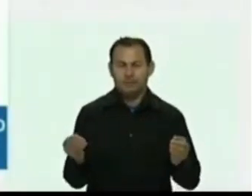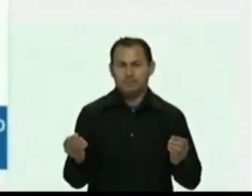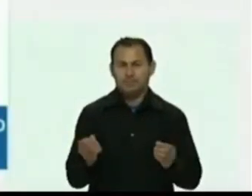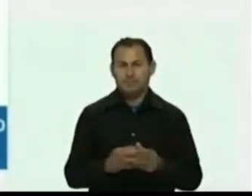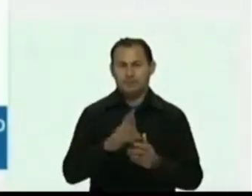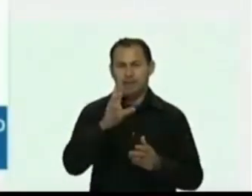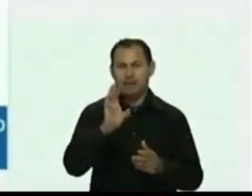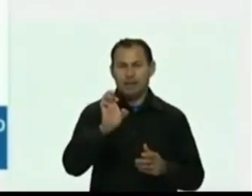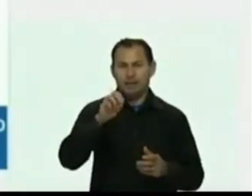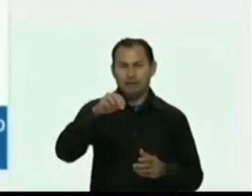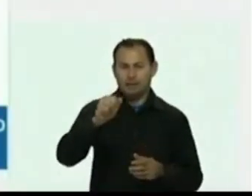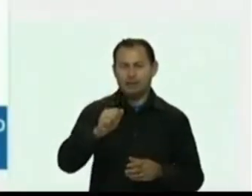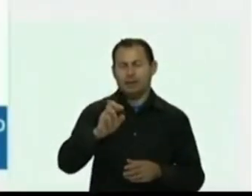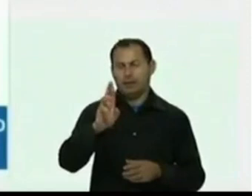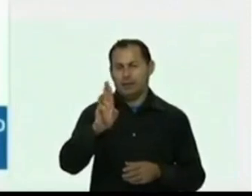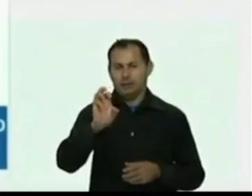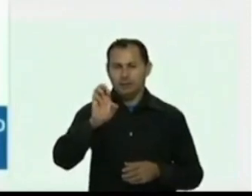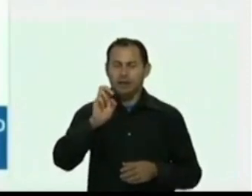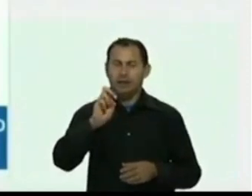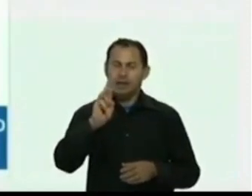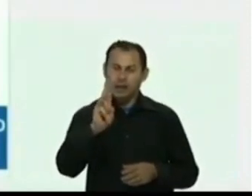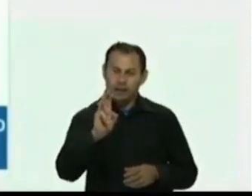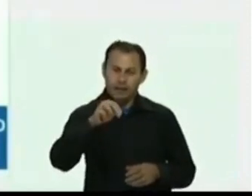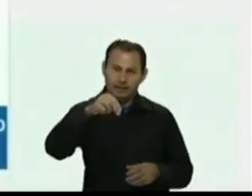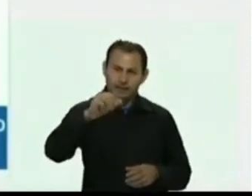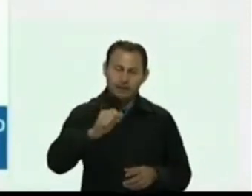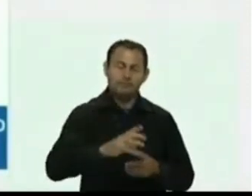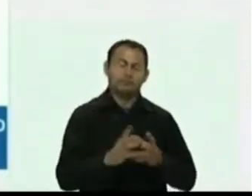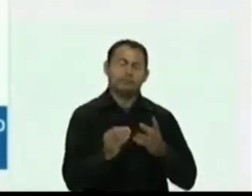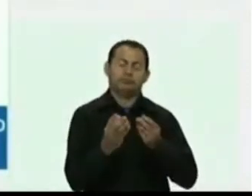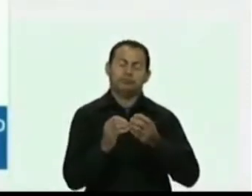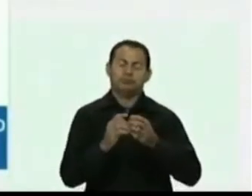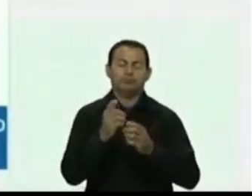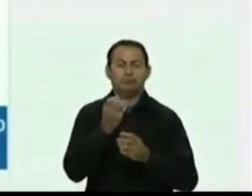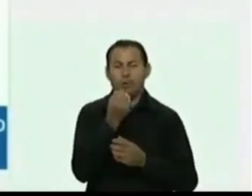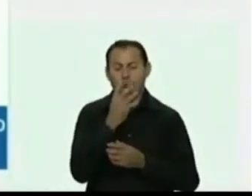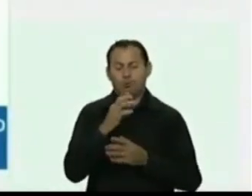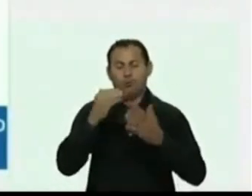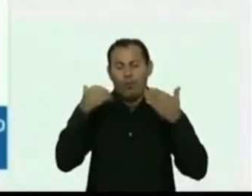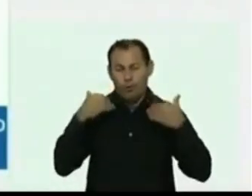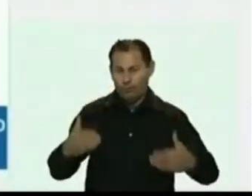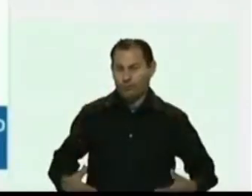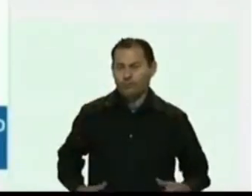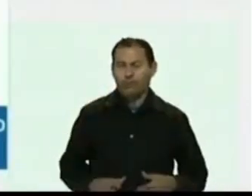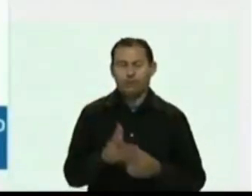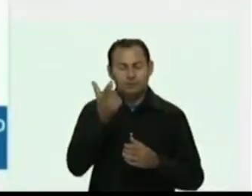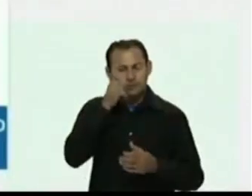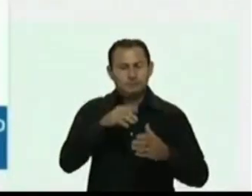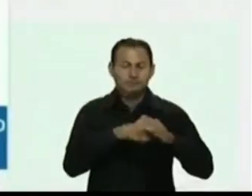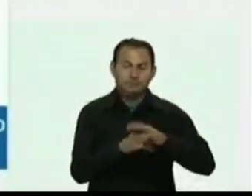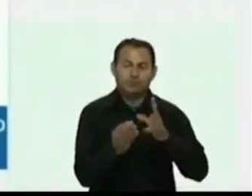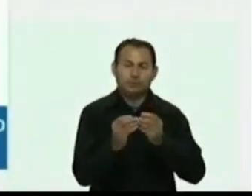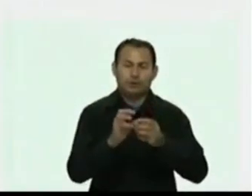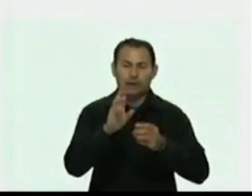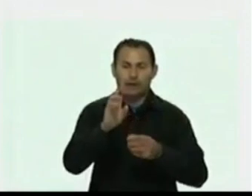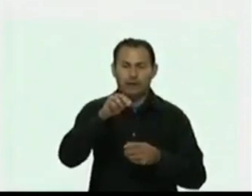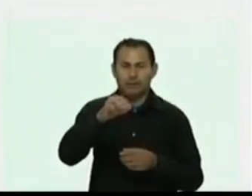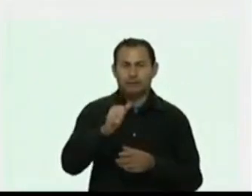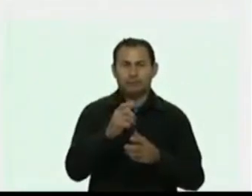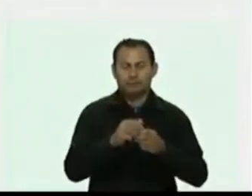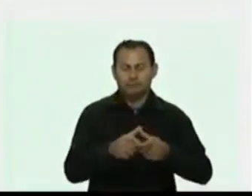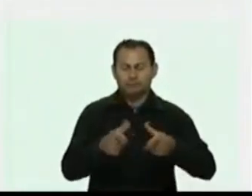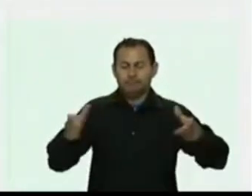de RNAs possíveis. Então, isso é um ganho muito grande para o organismo, tá? Você economiza aí DNA, você aumenta a complexidade da